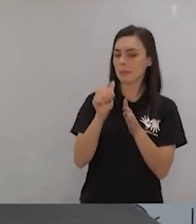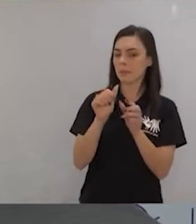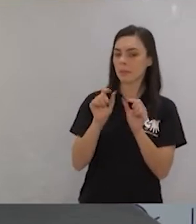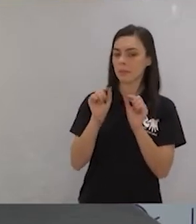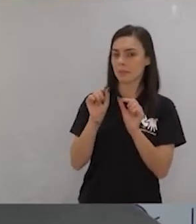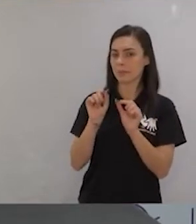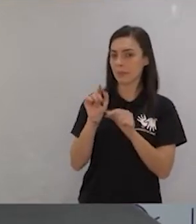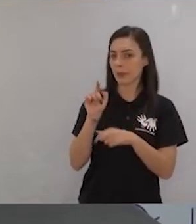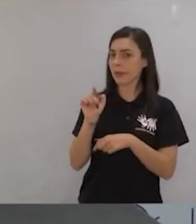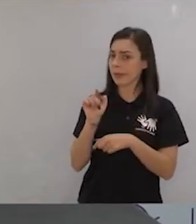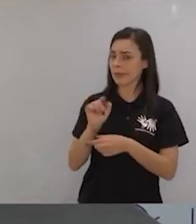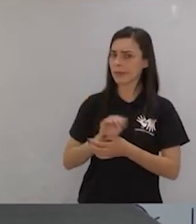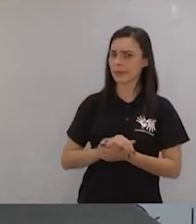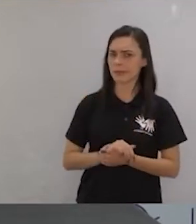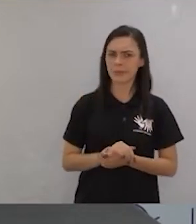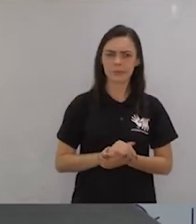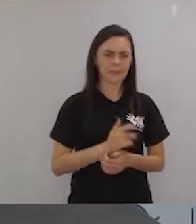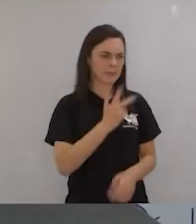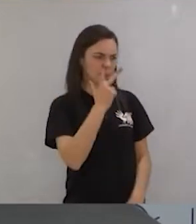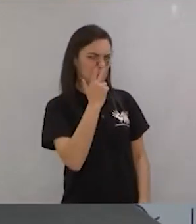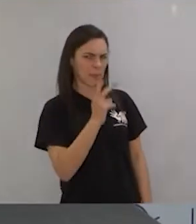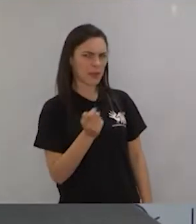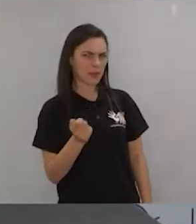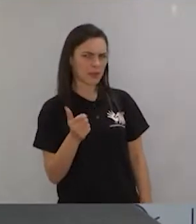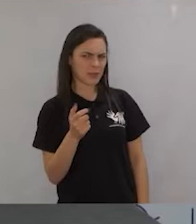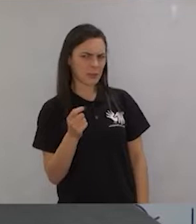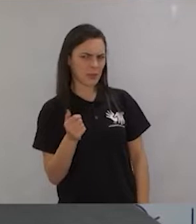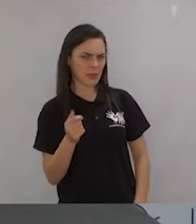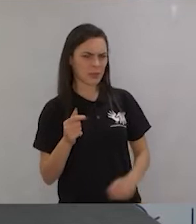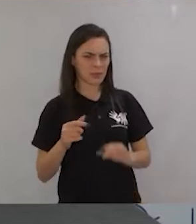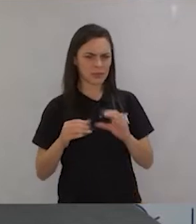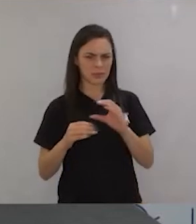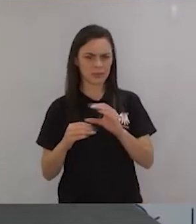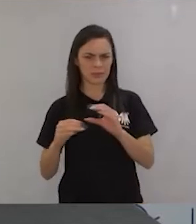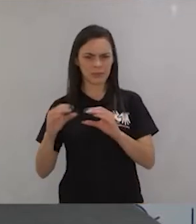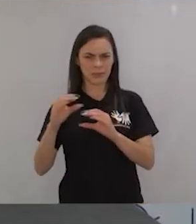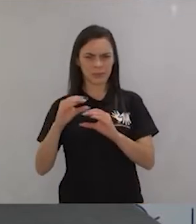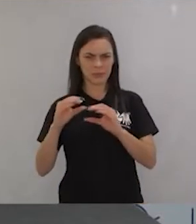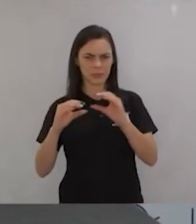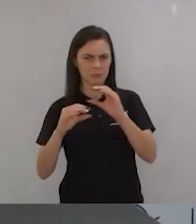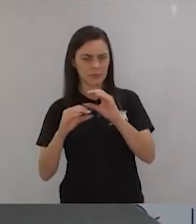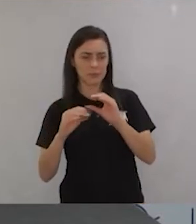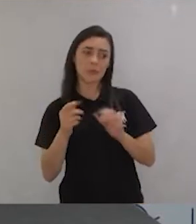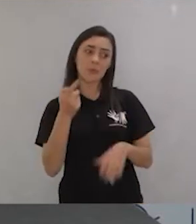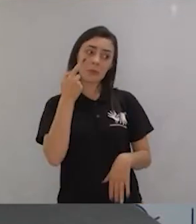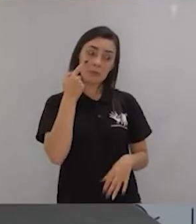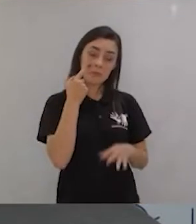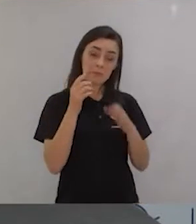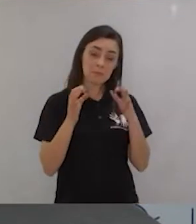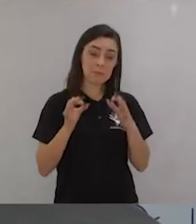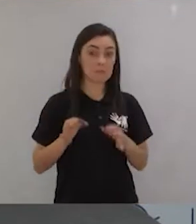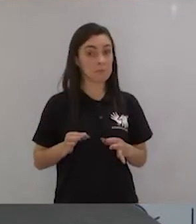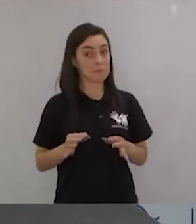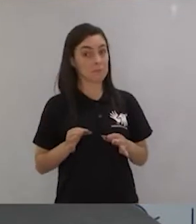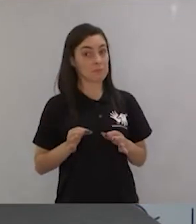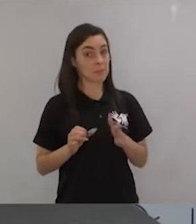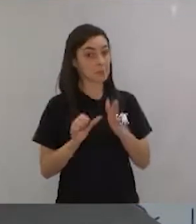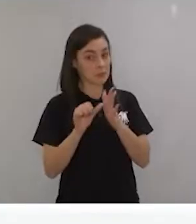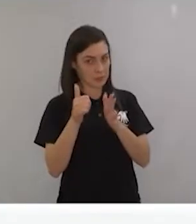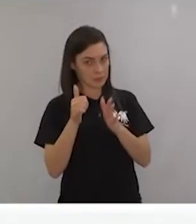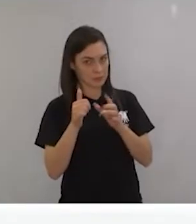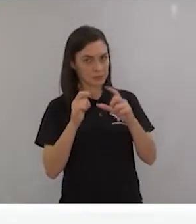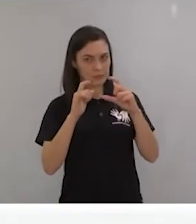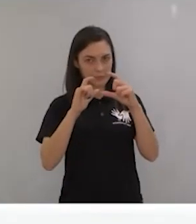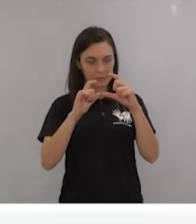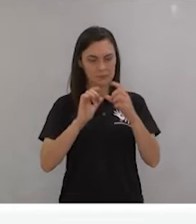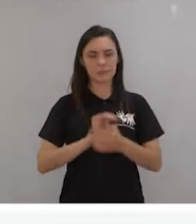Primeiro essa daqui. Pode parecer pouco, mas de tijolinho em tijolinho. Vamos ver se vai dar certo, então. Então,